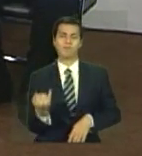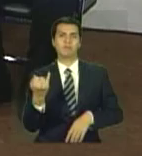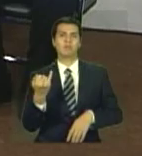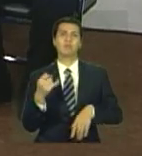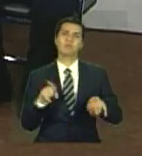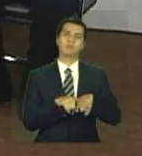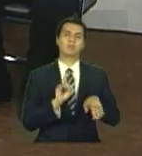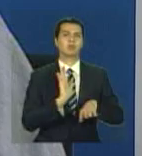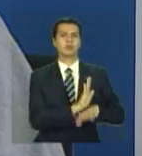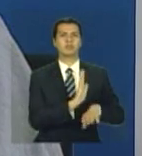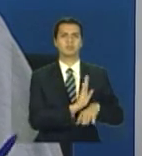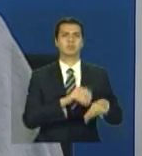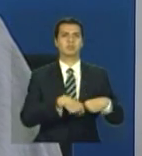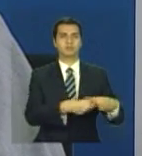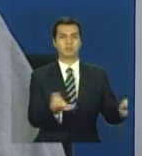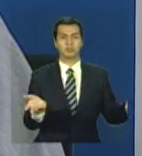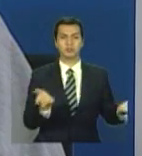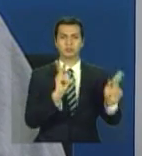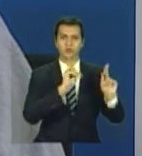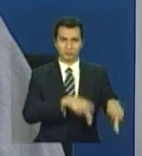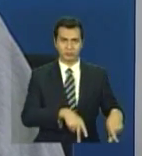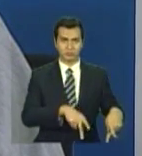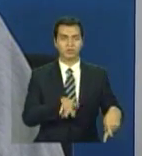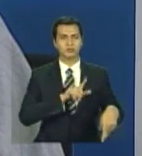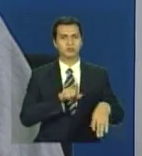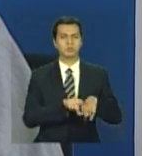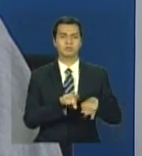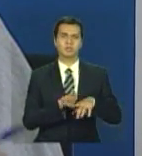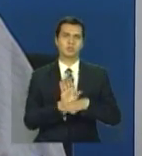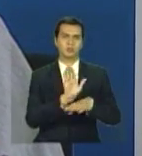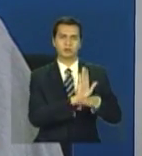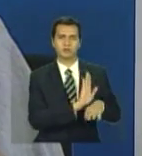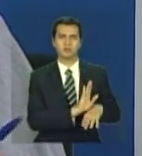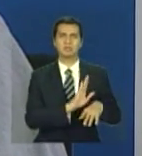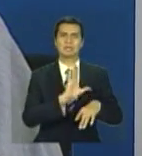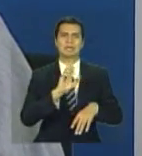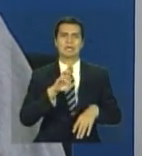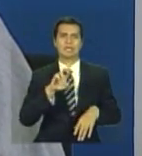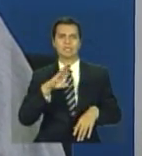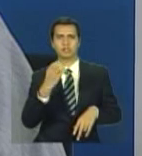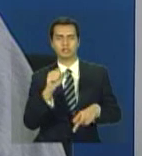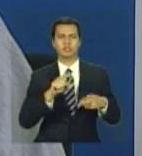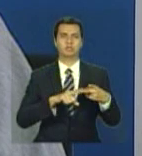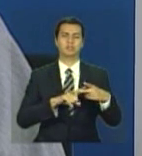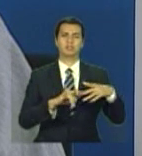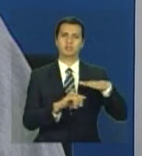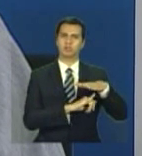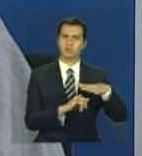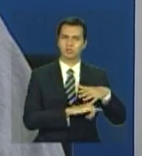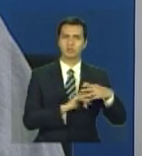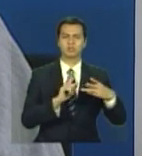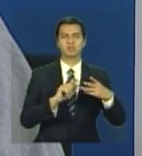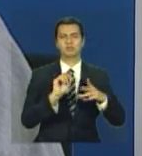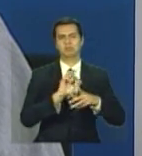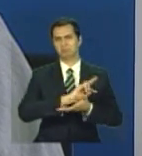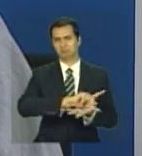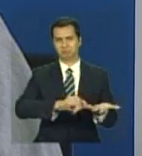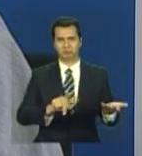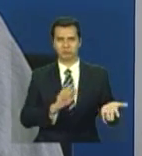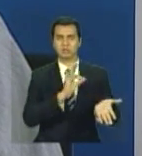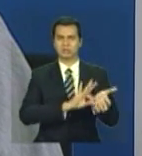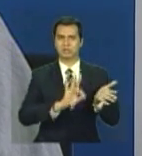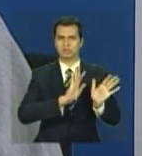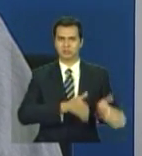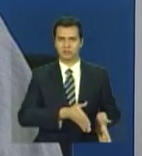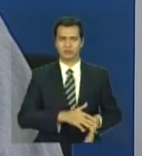rede socioassistencial, para uma rede de entidades, creches, entidades assistenciais cadastradas.